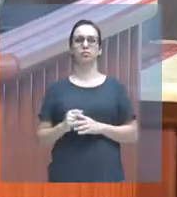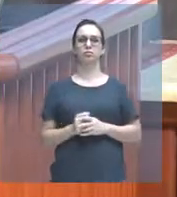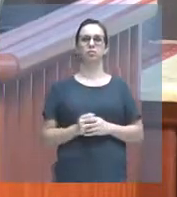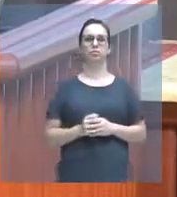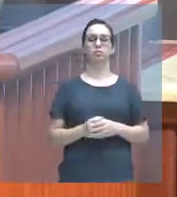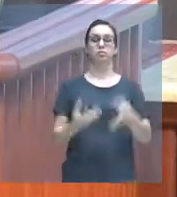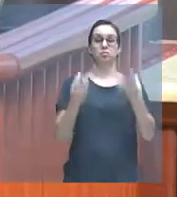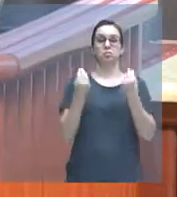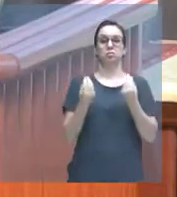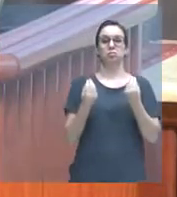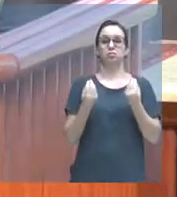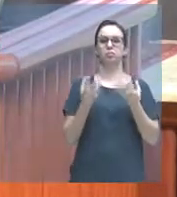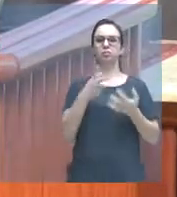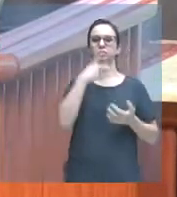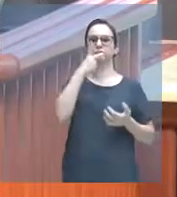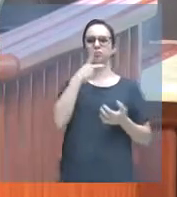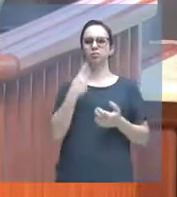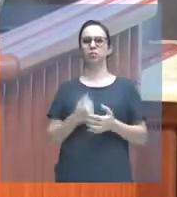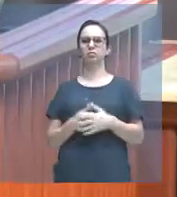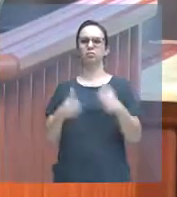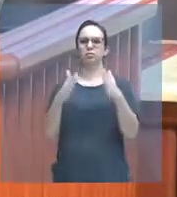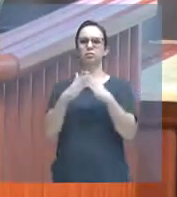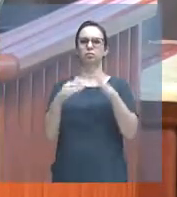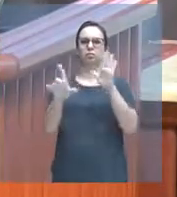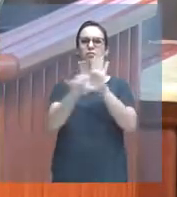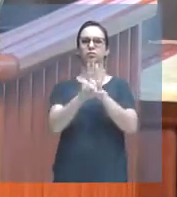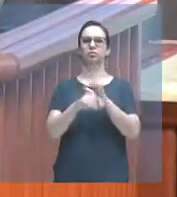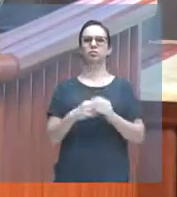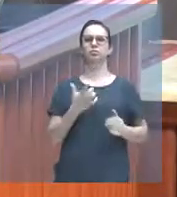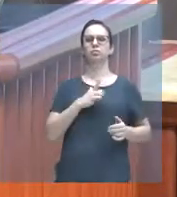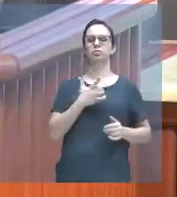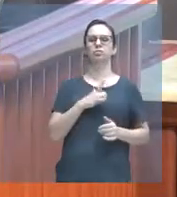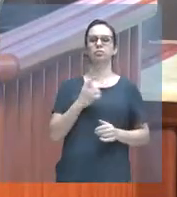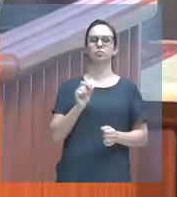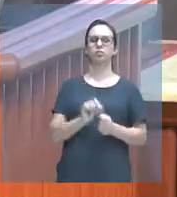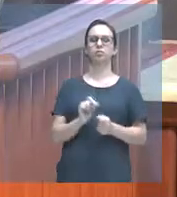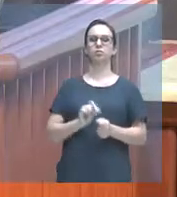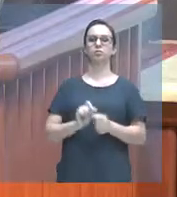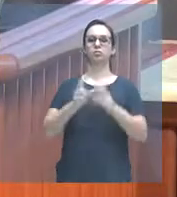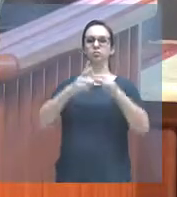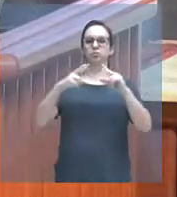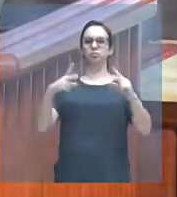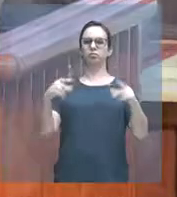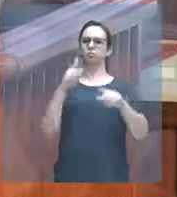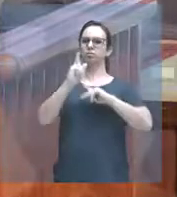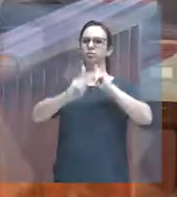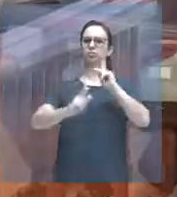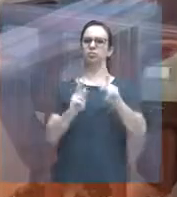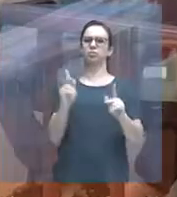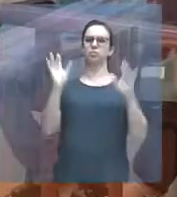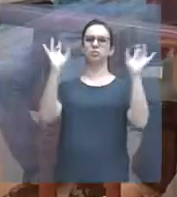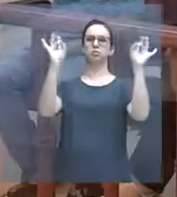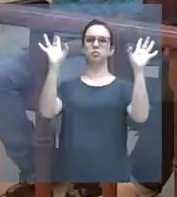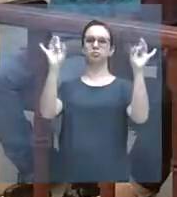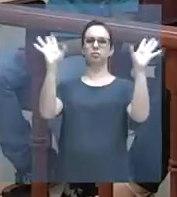como uma Casa de Lei não tem que fazer algo por uma pessoa especial que é o seu João?